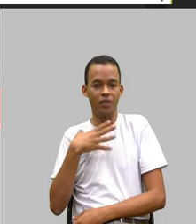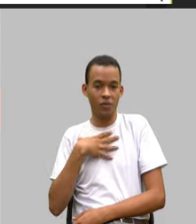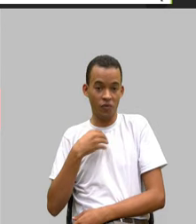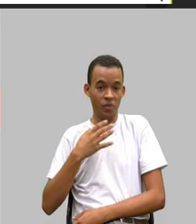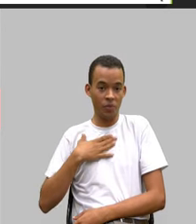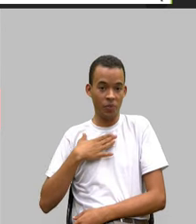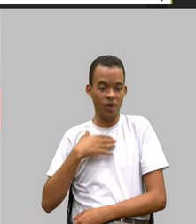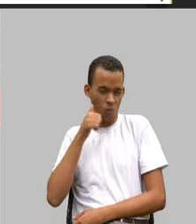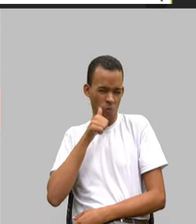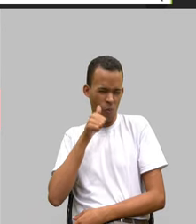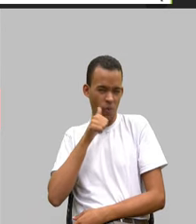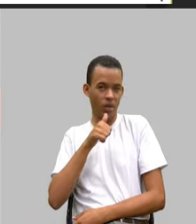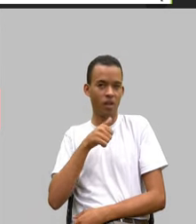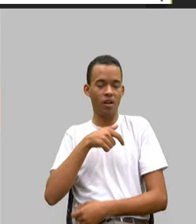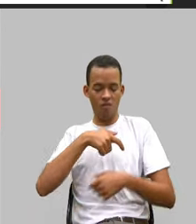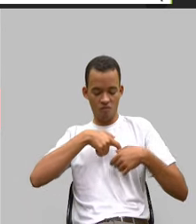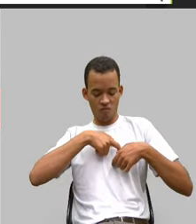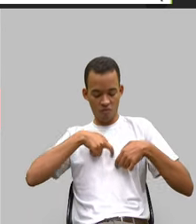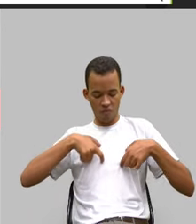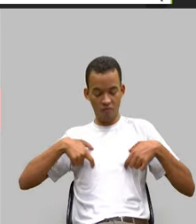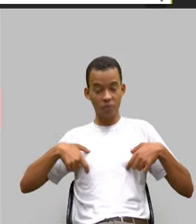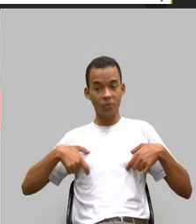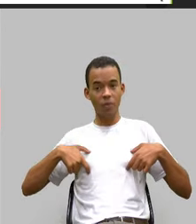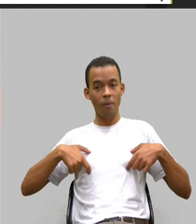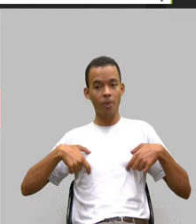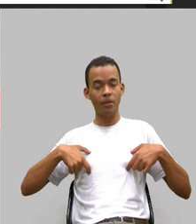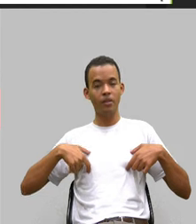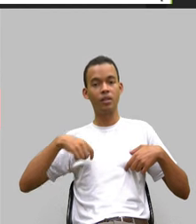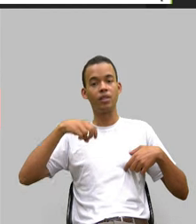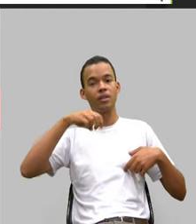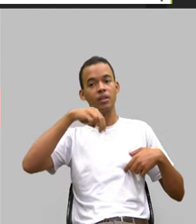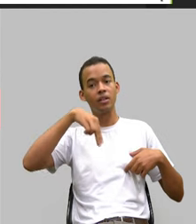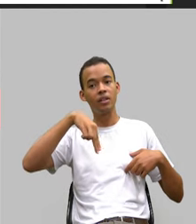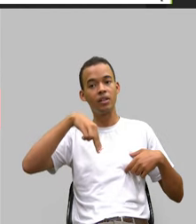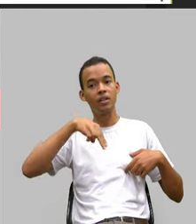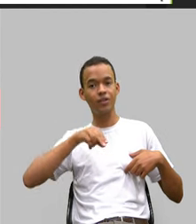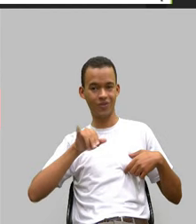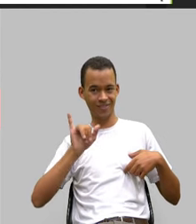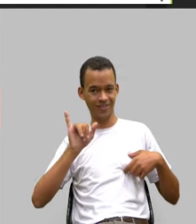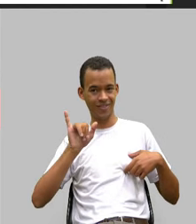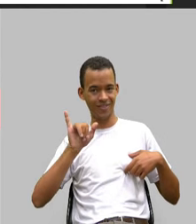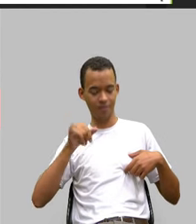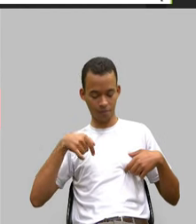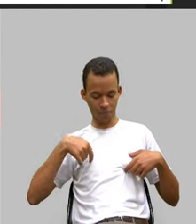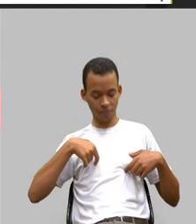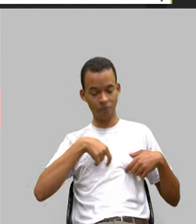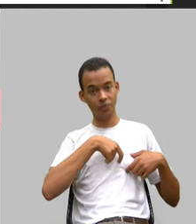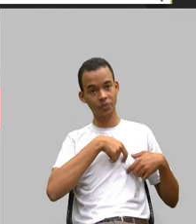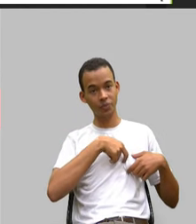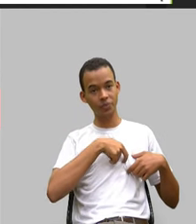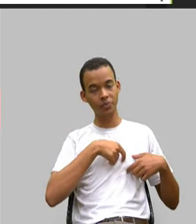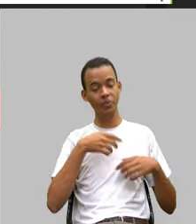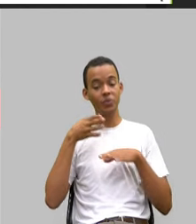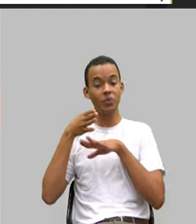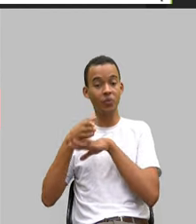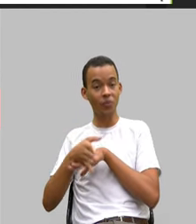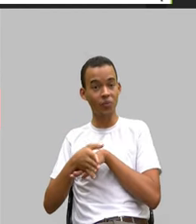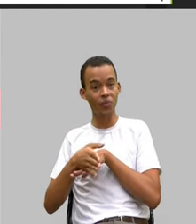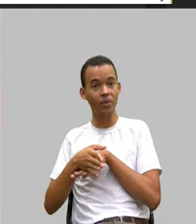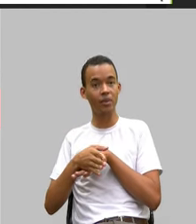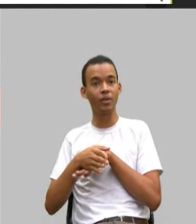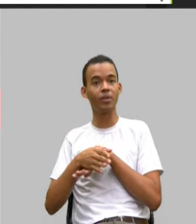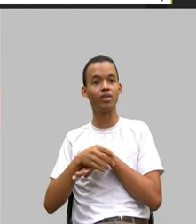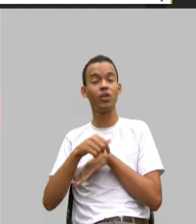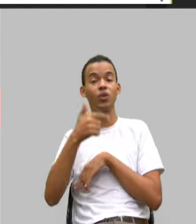camiseta escrita Nova York e quando Nós entramos o meu neto tava com uma camiseta escrito